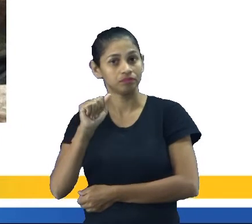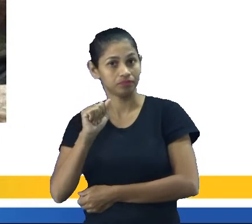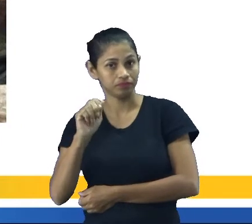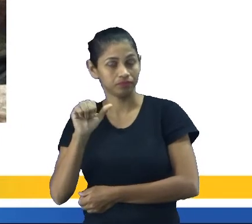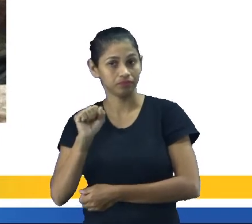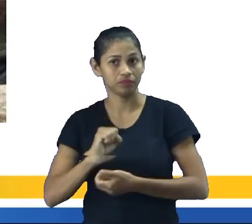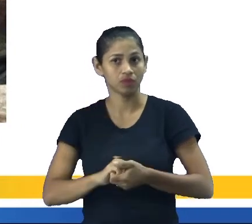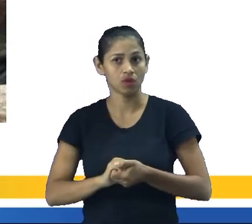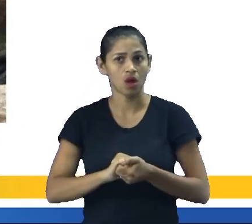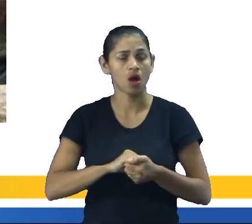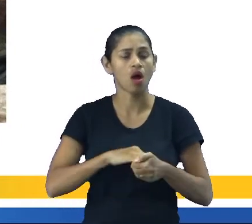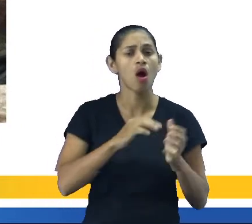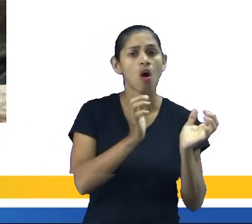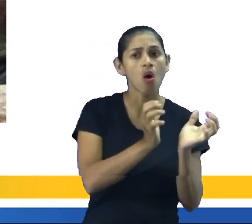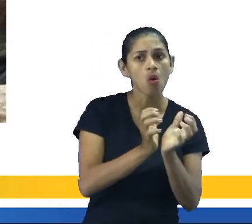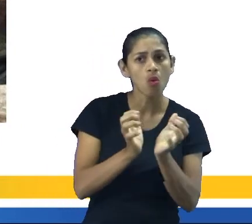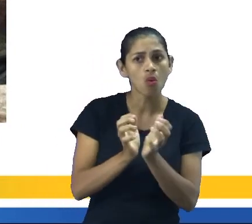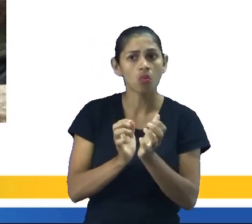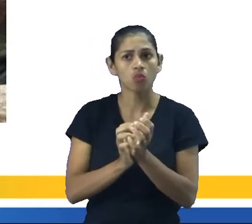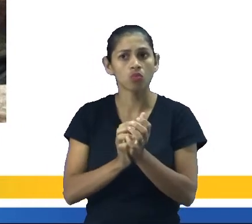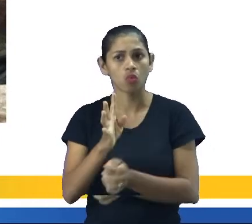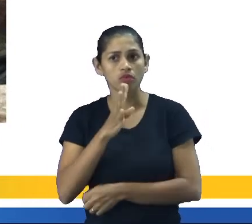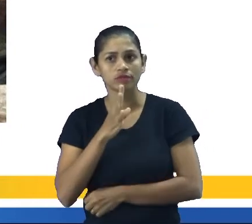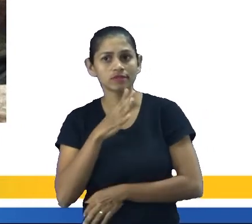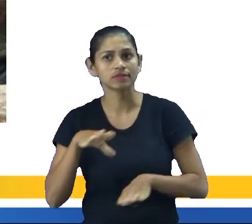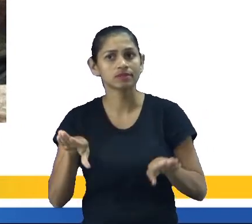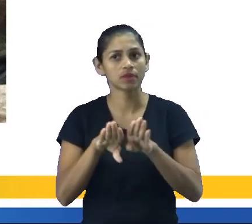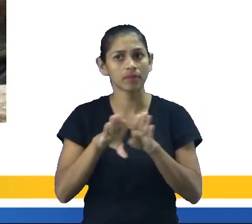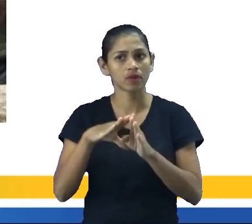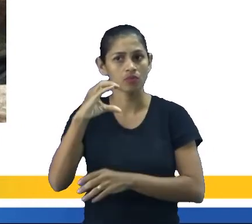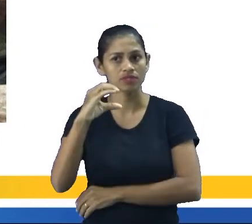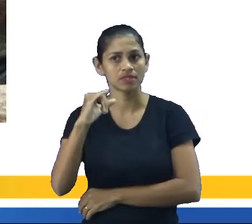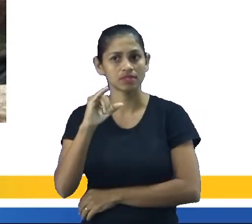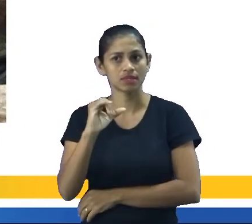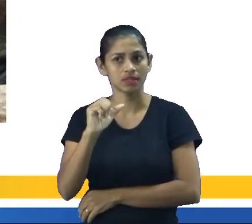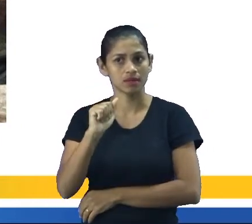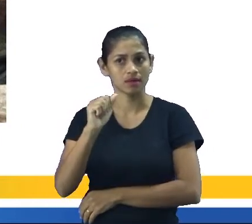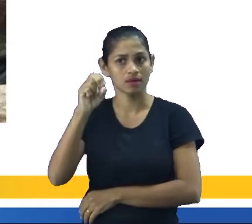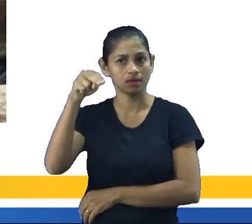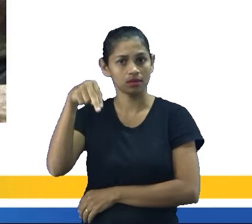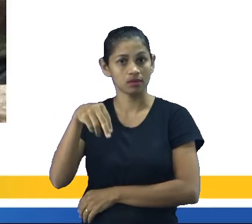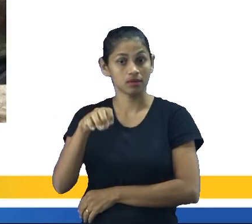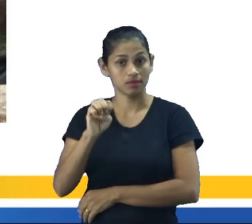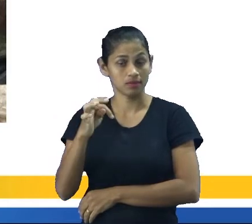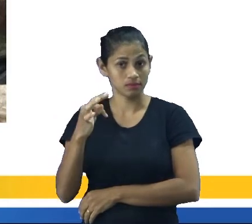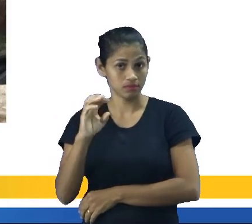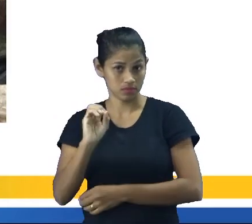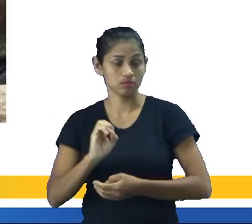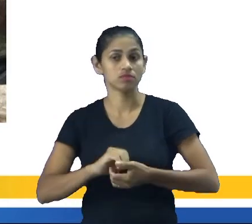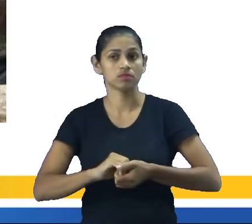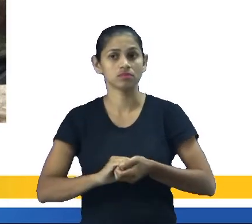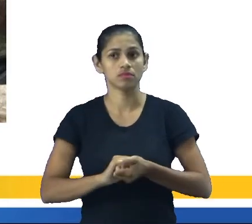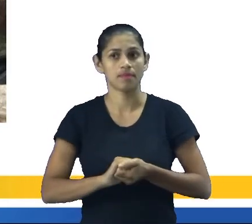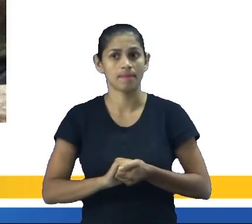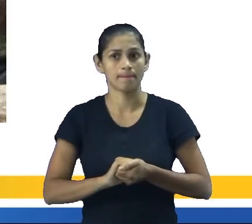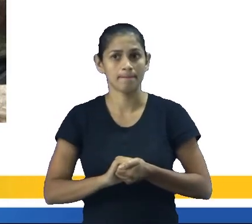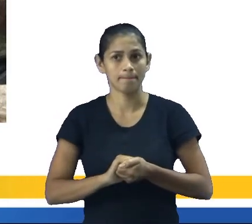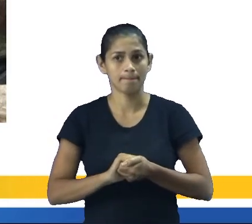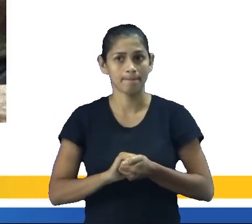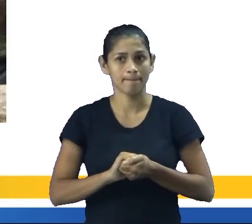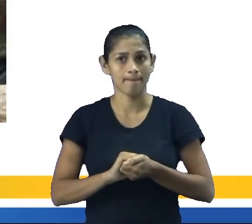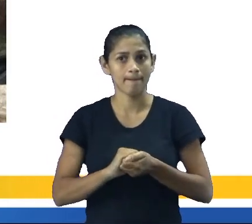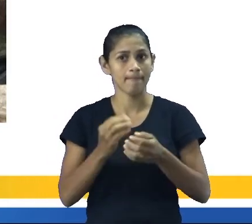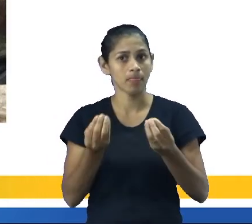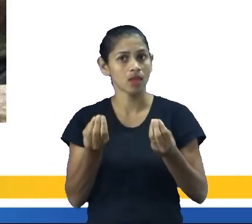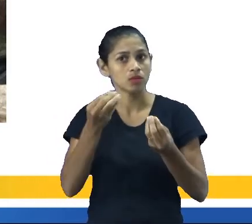cianeto, a gente vai substituir o quê? O gás, né, o hidrogênio do gás cianídrico, que seria esse hidrogênio, e aí a gente